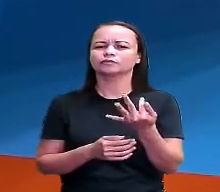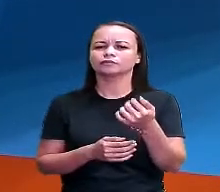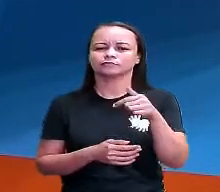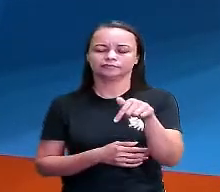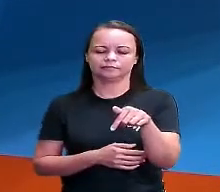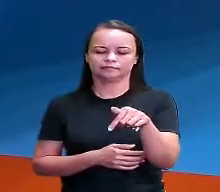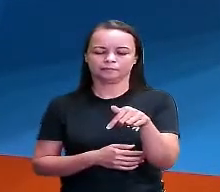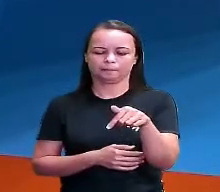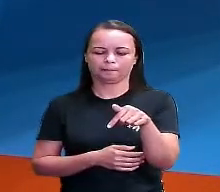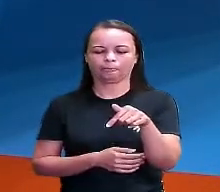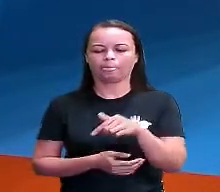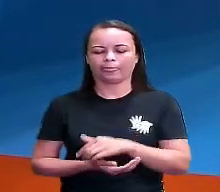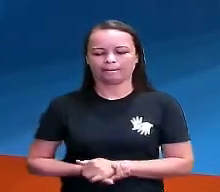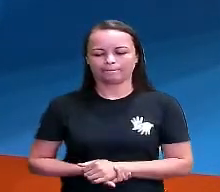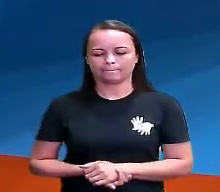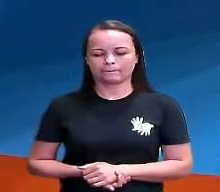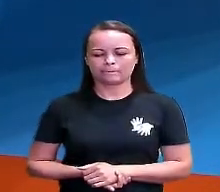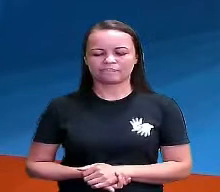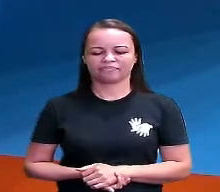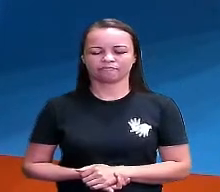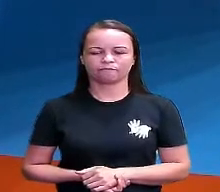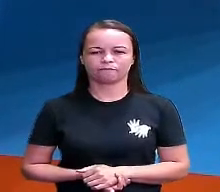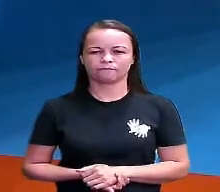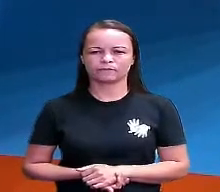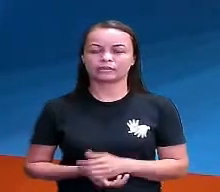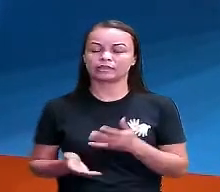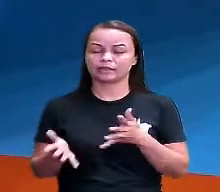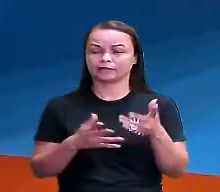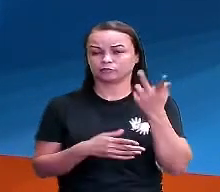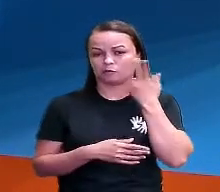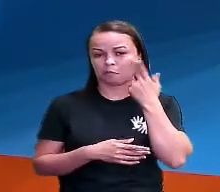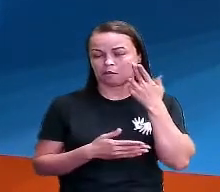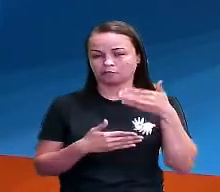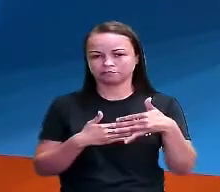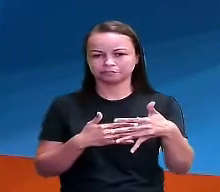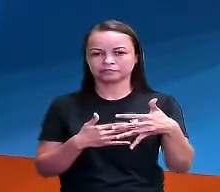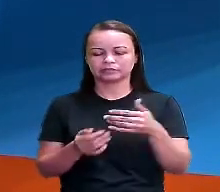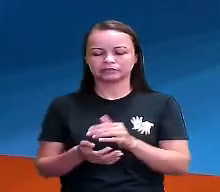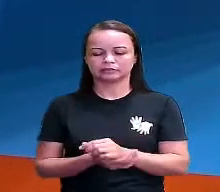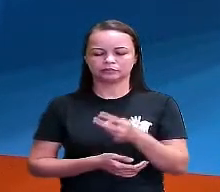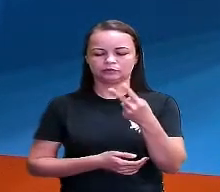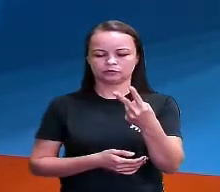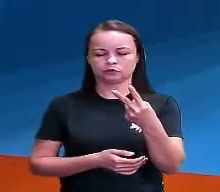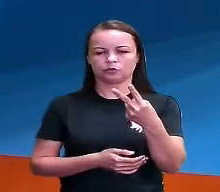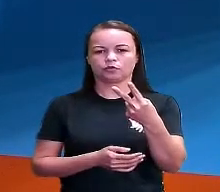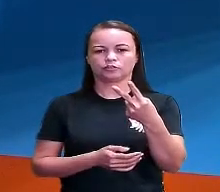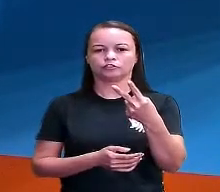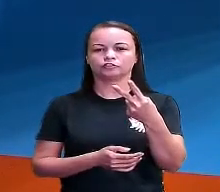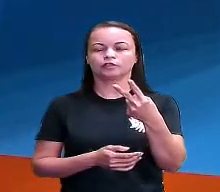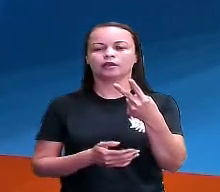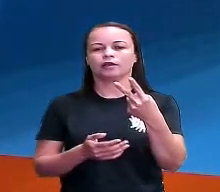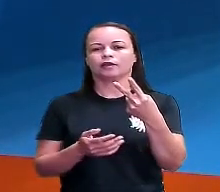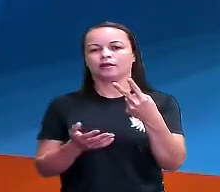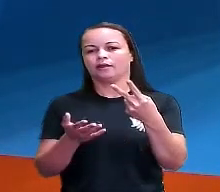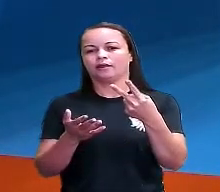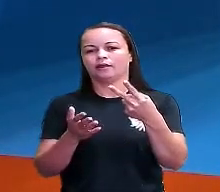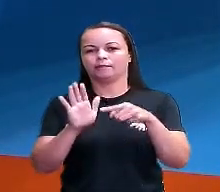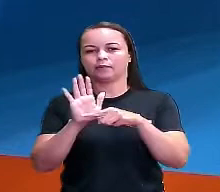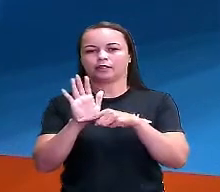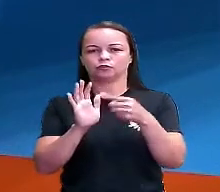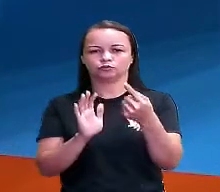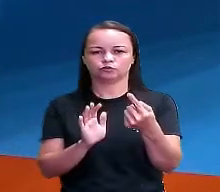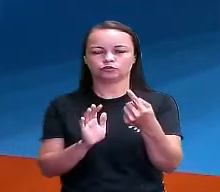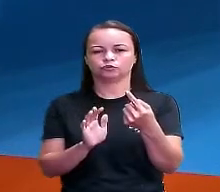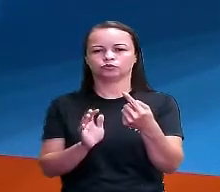7. Tá certo? E aí eu sigo normal. Pego 2 menos 1. Quanto é 2 menos